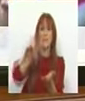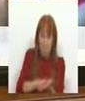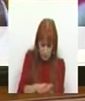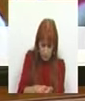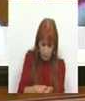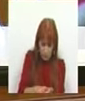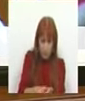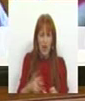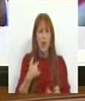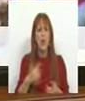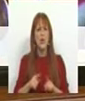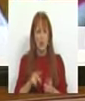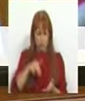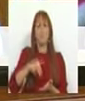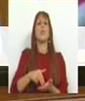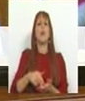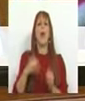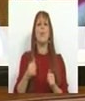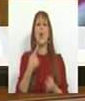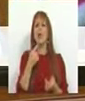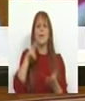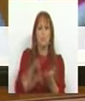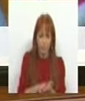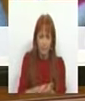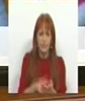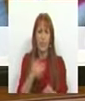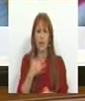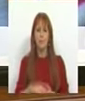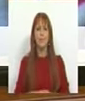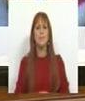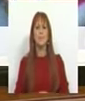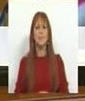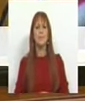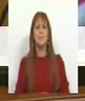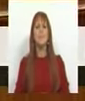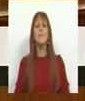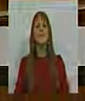de rastros. E nós já nos levantámos e é bom que não voltemos à mesma posição. Muito obrigado. Muito obrigado.